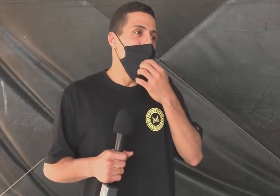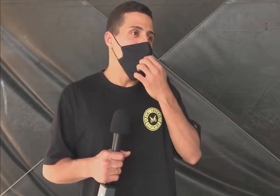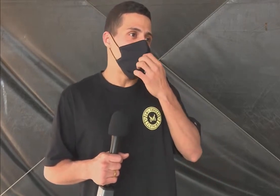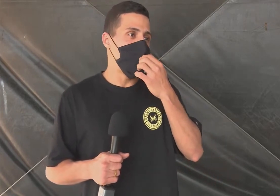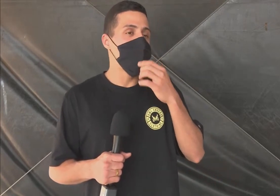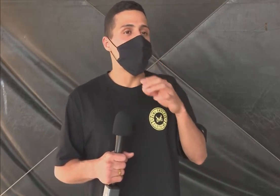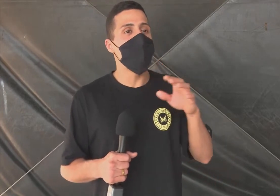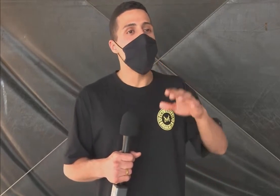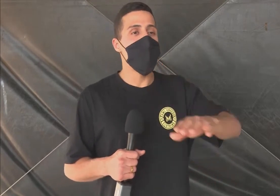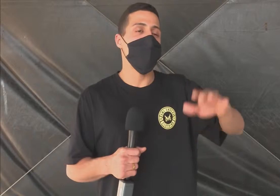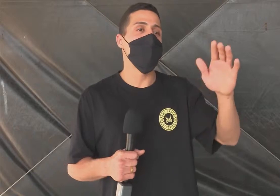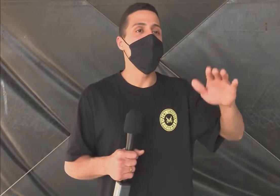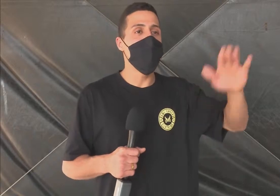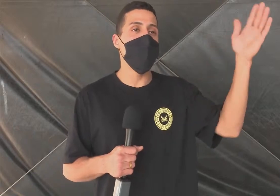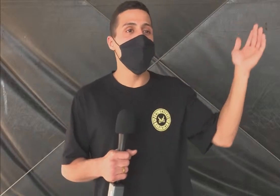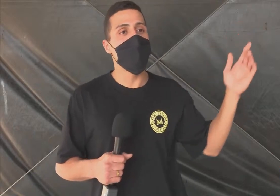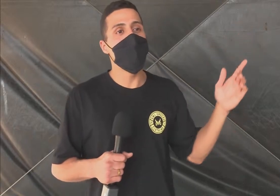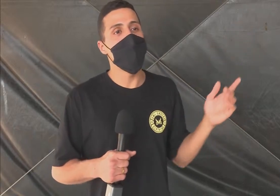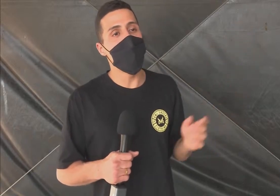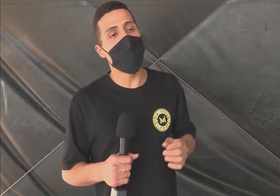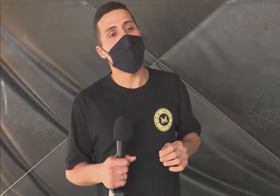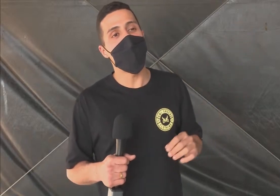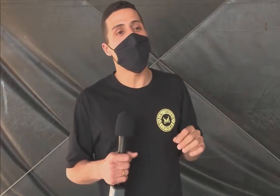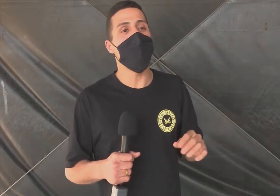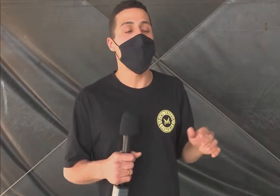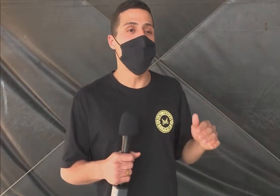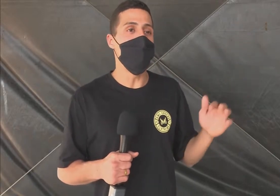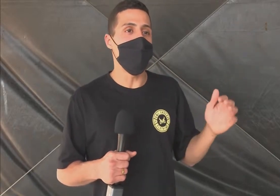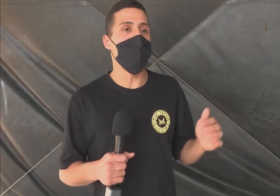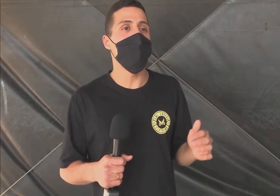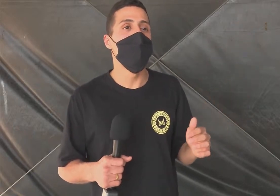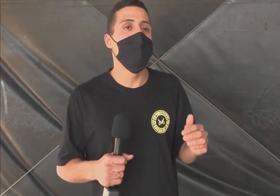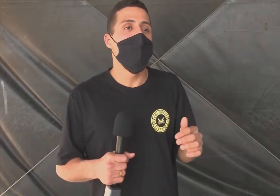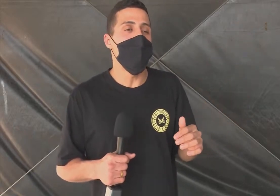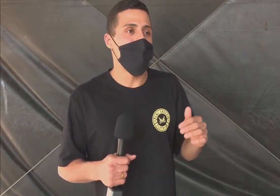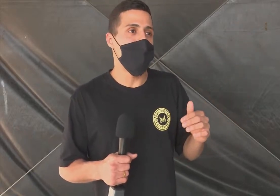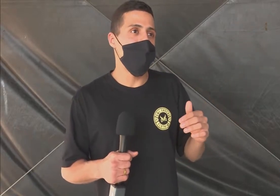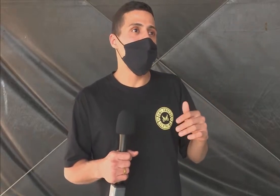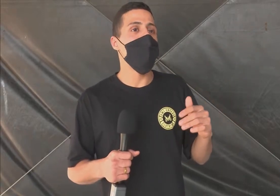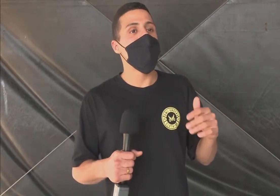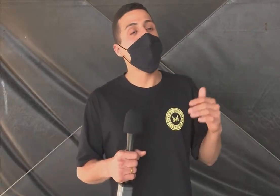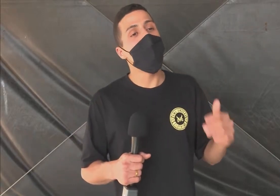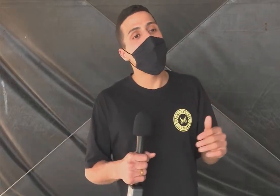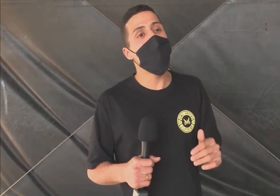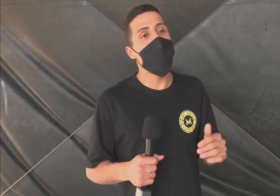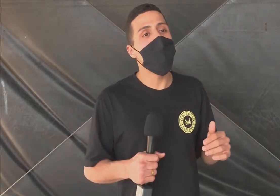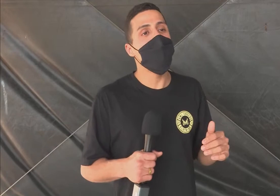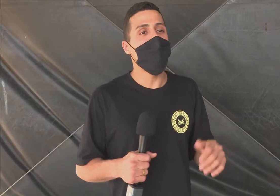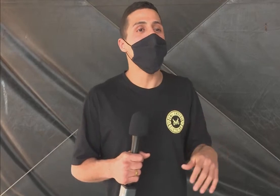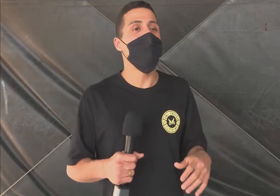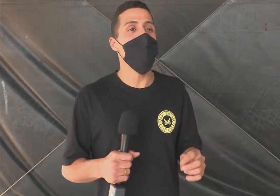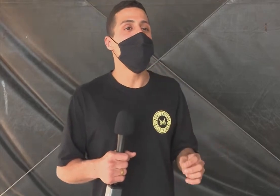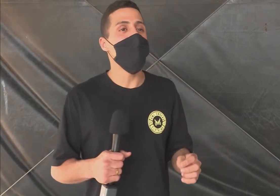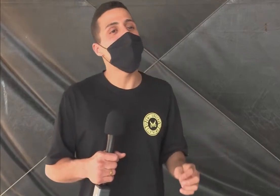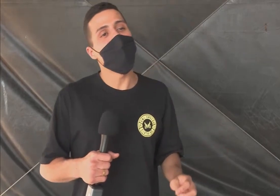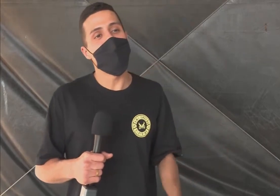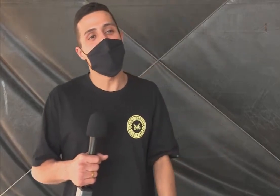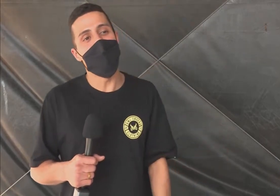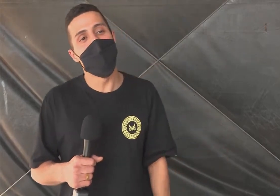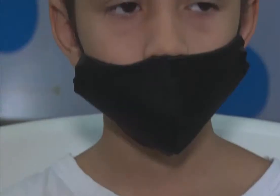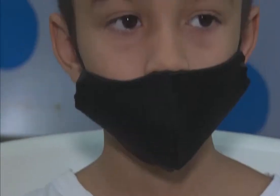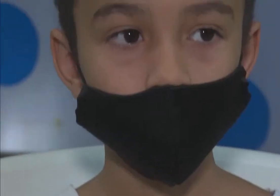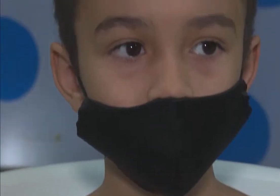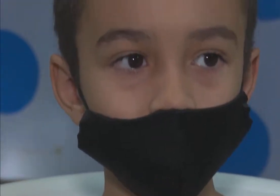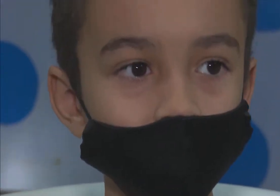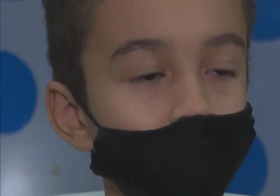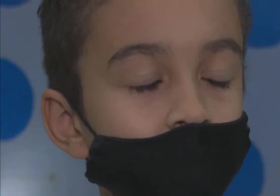máximo, porque eu sei como é o nível dos b-boys lá de fora, são muito altos. Mas a gente está num nível bom e eu sei que a gente tem muita chance,